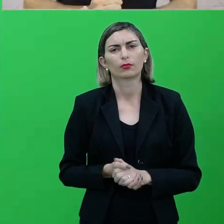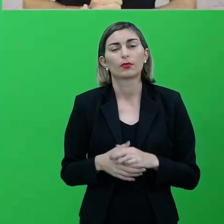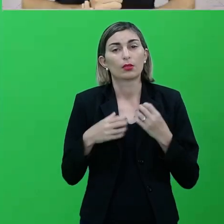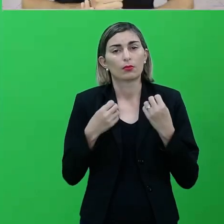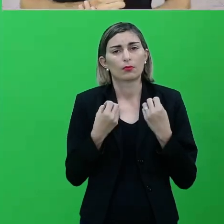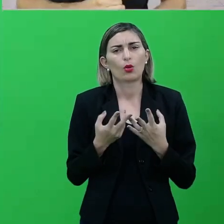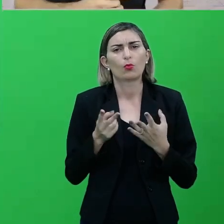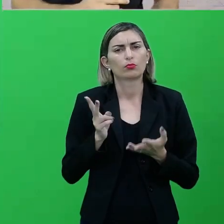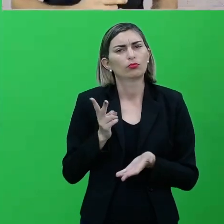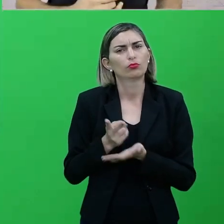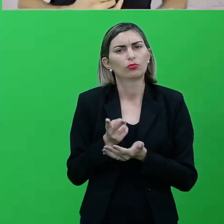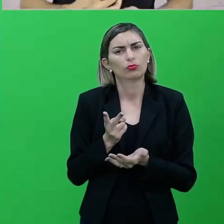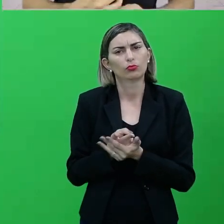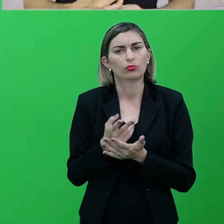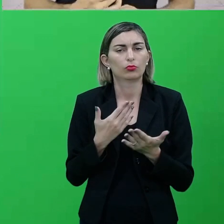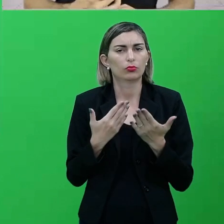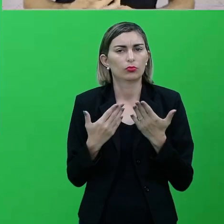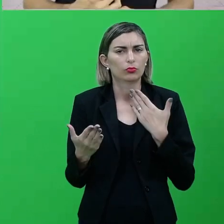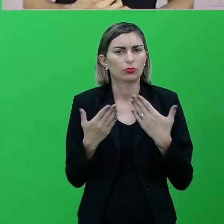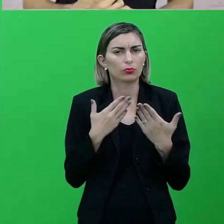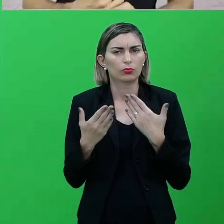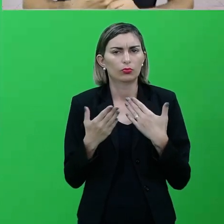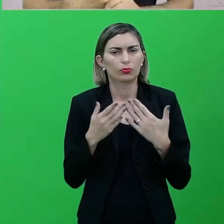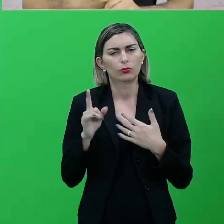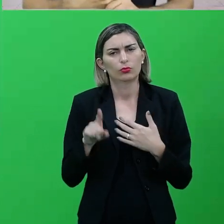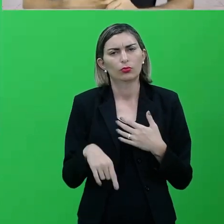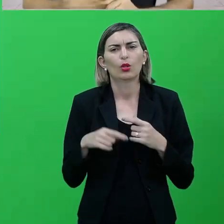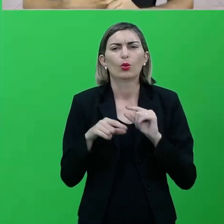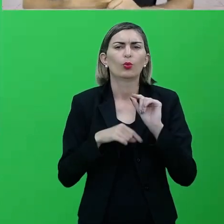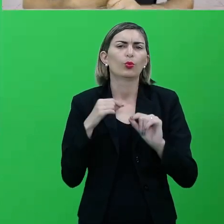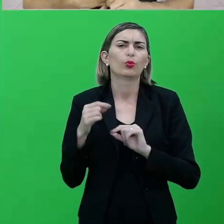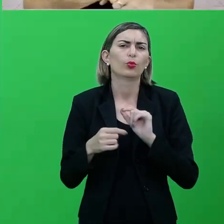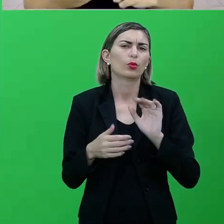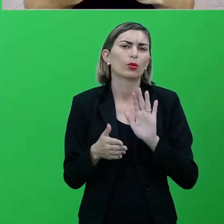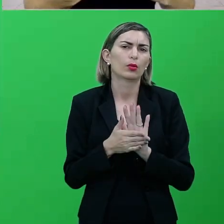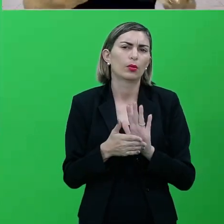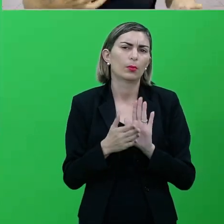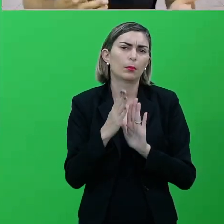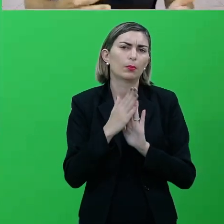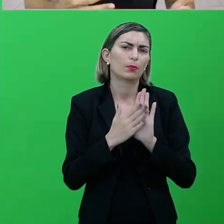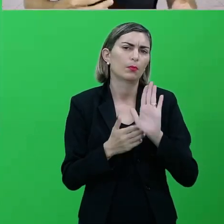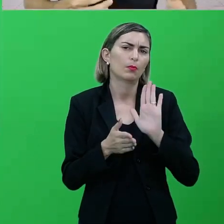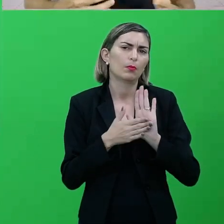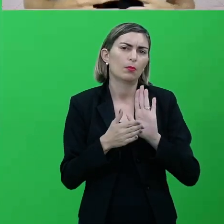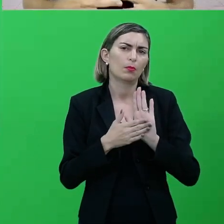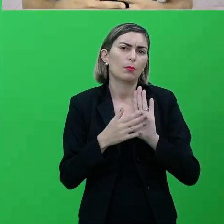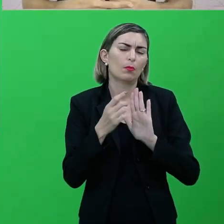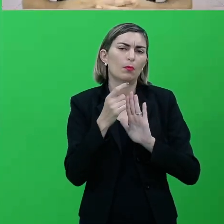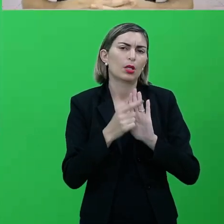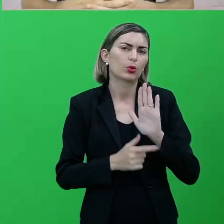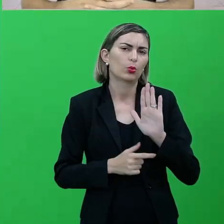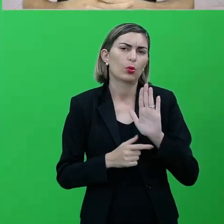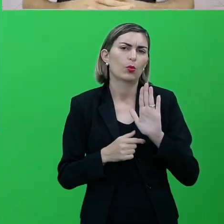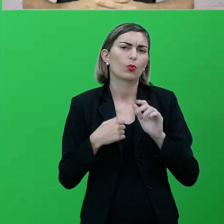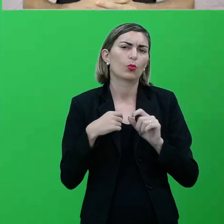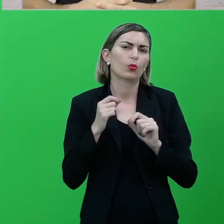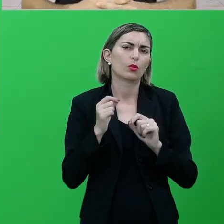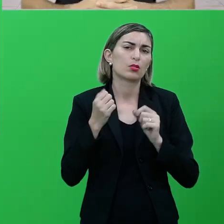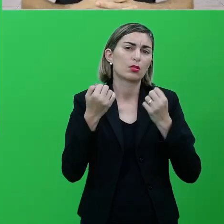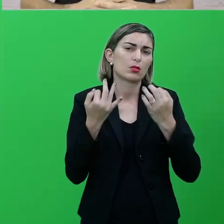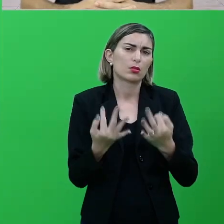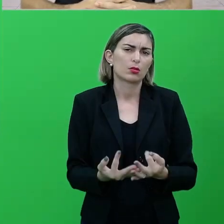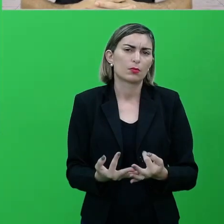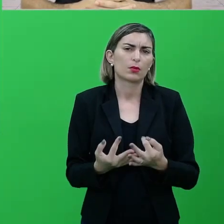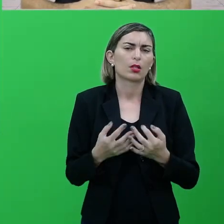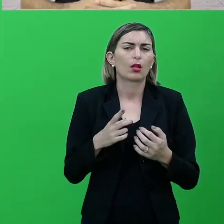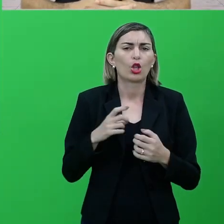Bom, continuando a nossa conversa, o que o manual de Oslo define, dentre outras coisas? Define que uma inovação